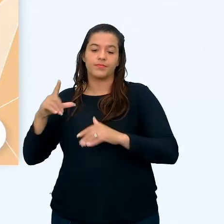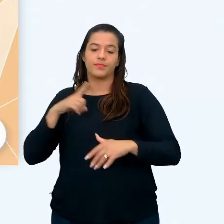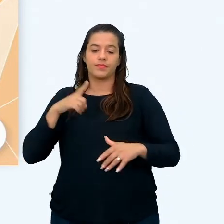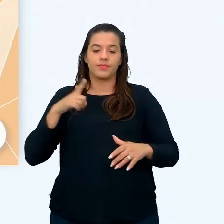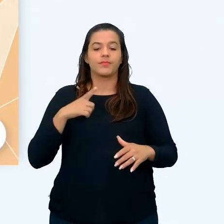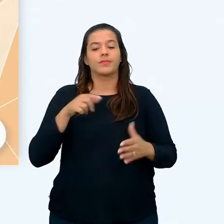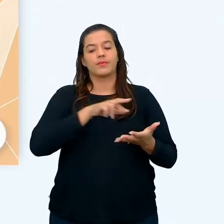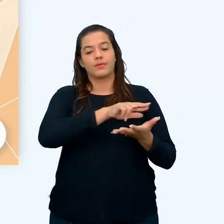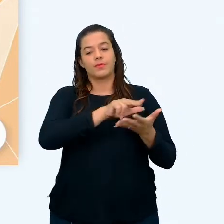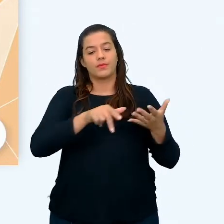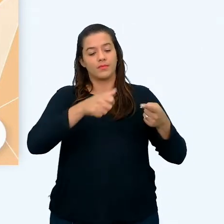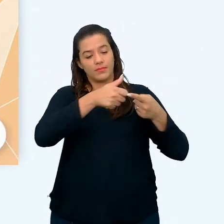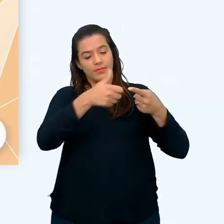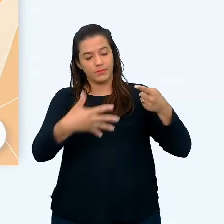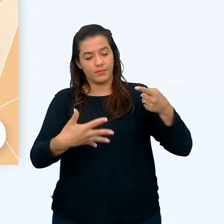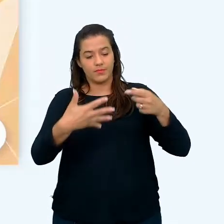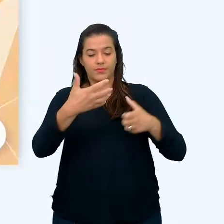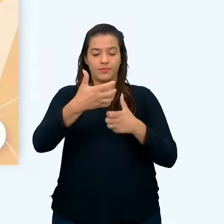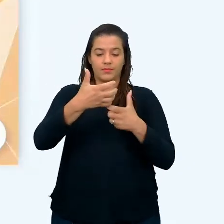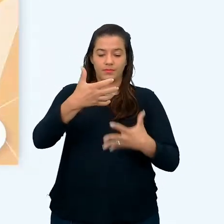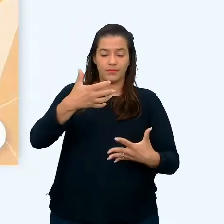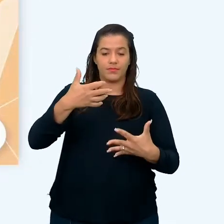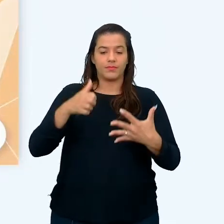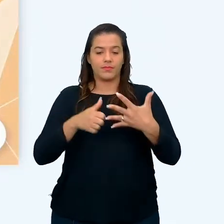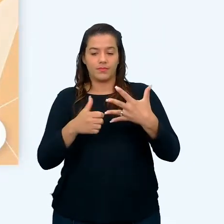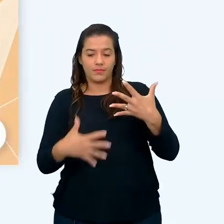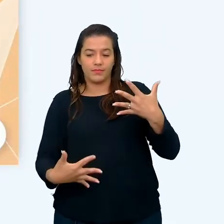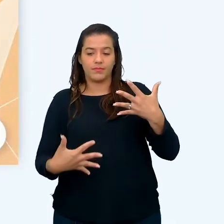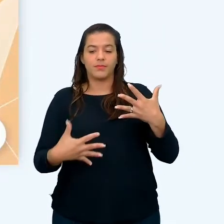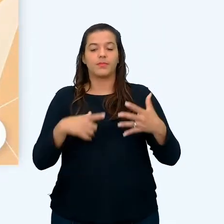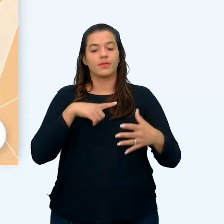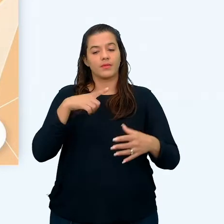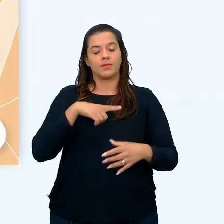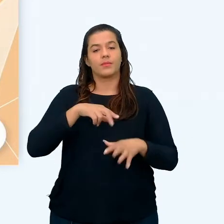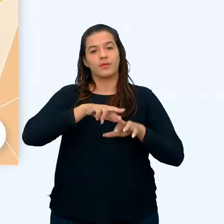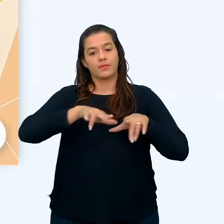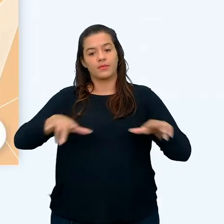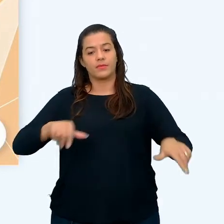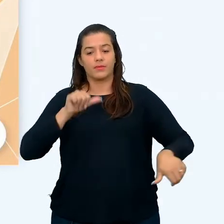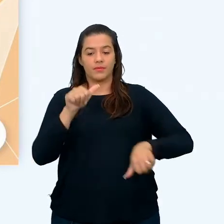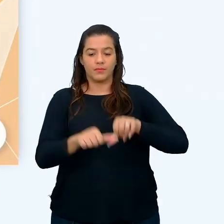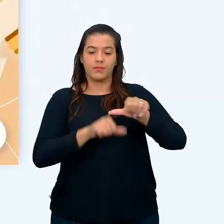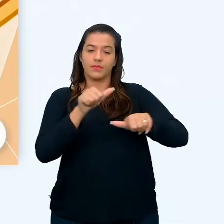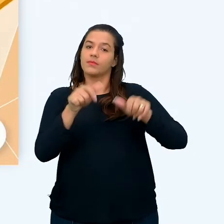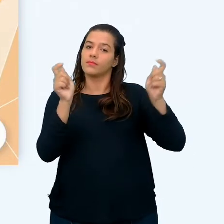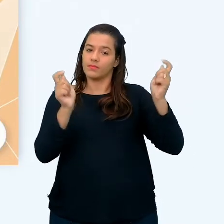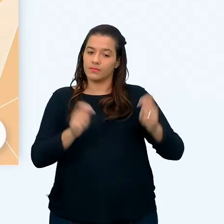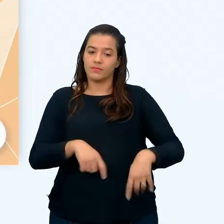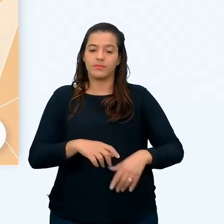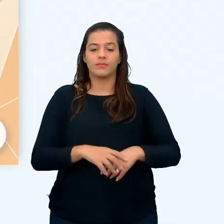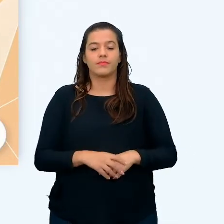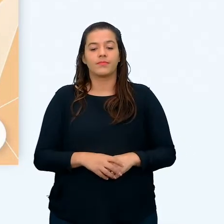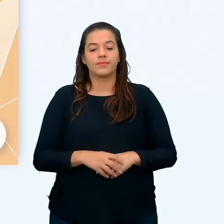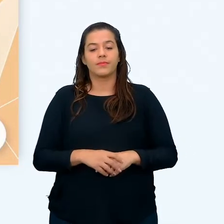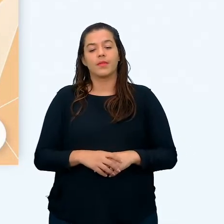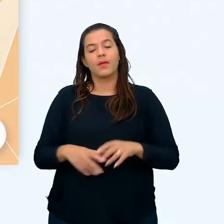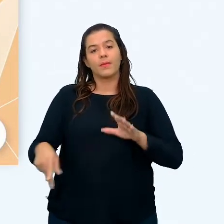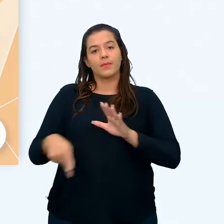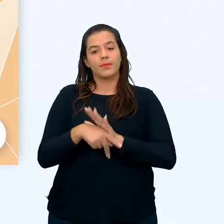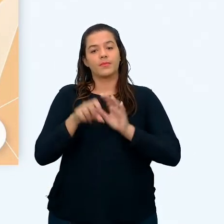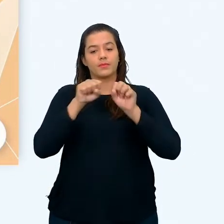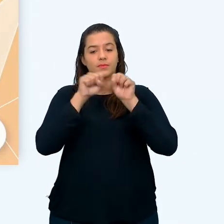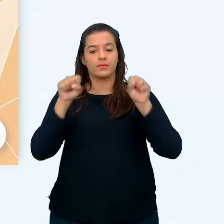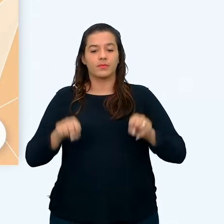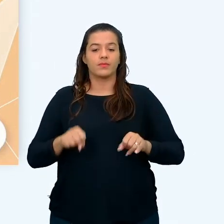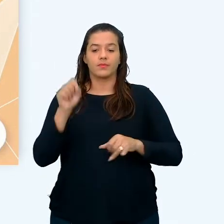apresenta classes e subclasses, e também é aberto, passível de ser modificado. O sistema brasileiro tem por finalidade